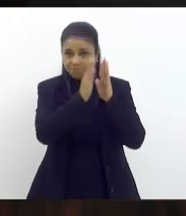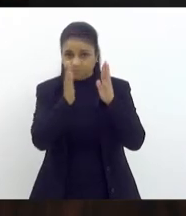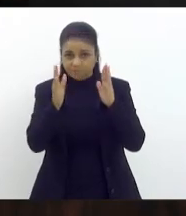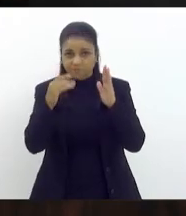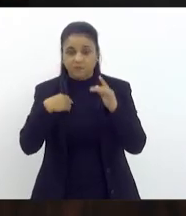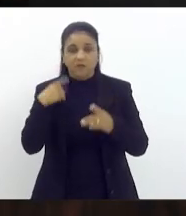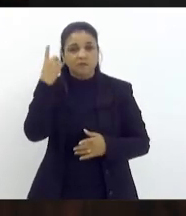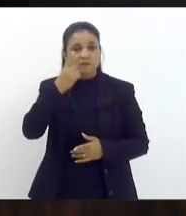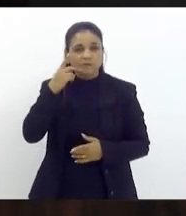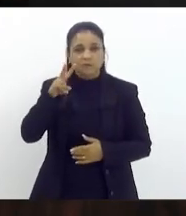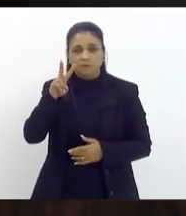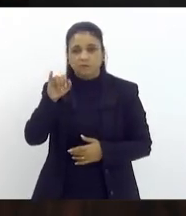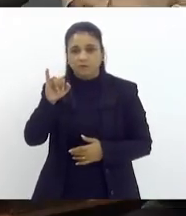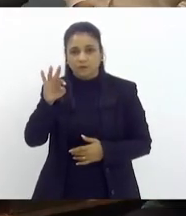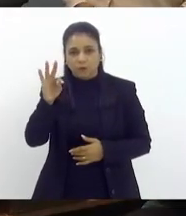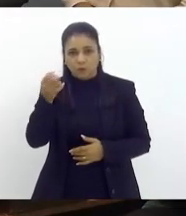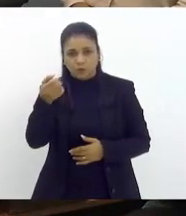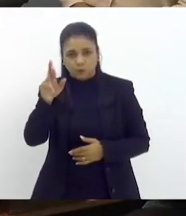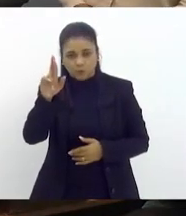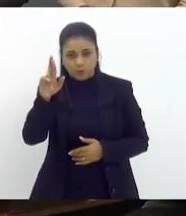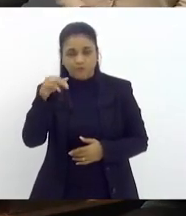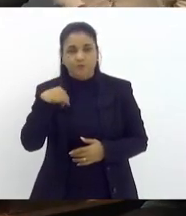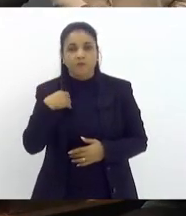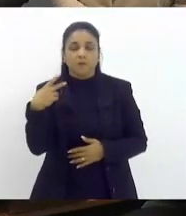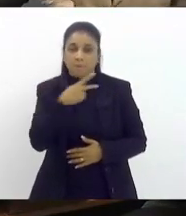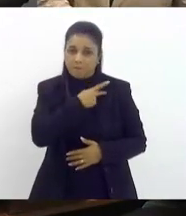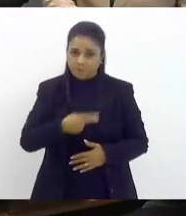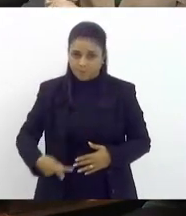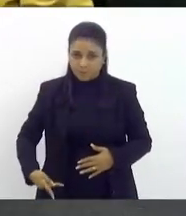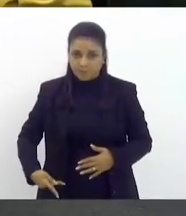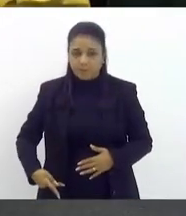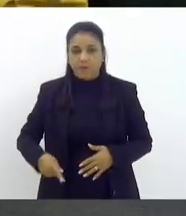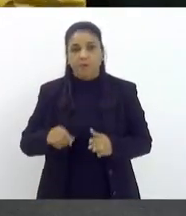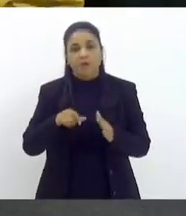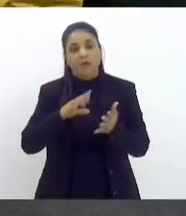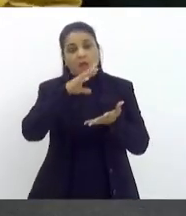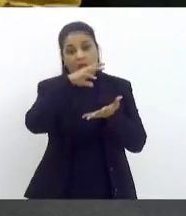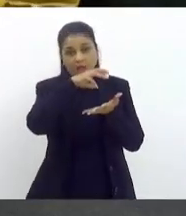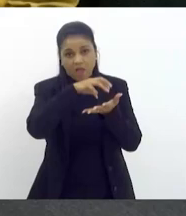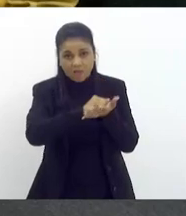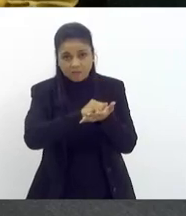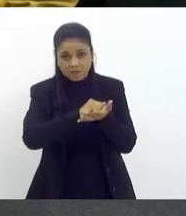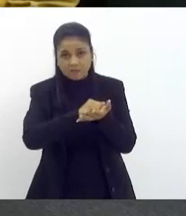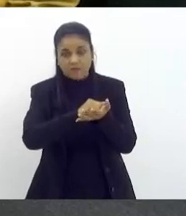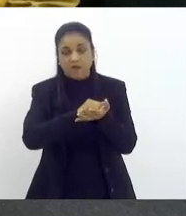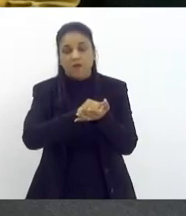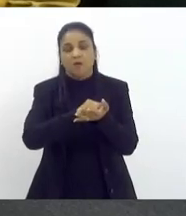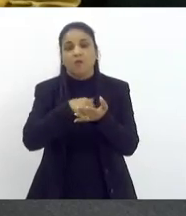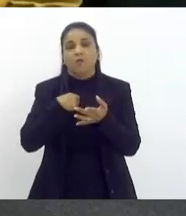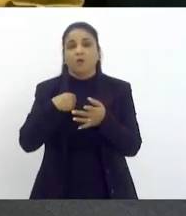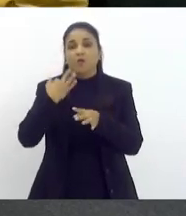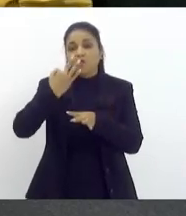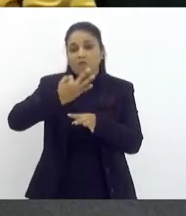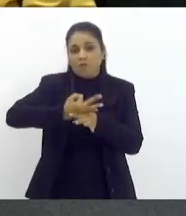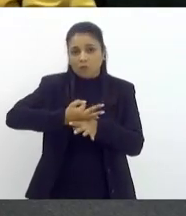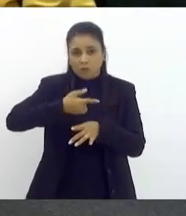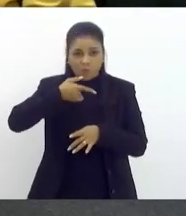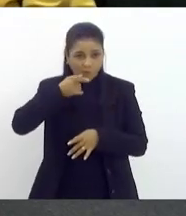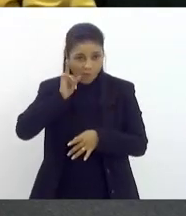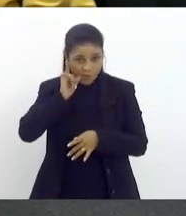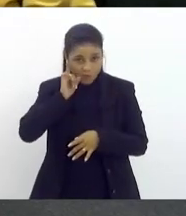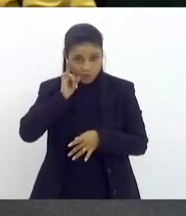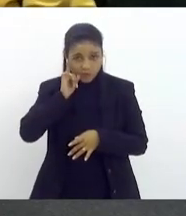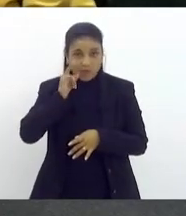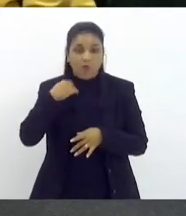Deputado Vitor Júnior Presidente só para primeiro registrar a minha ausência no dia de ontem nós